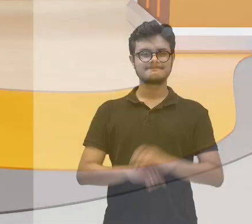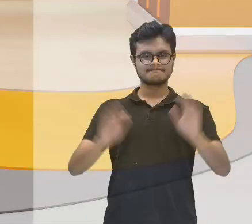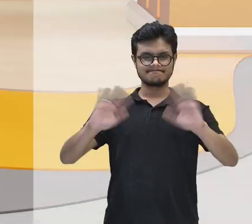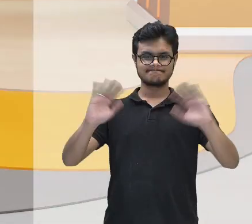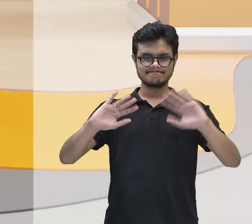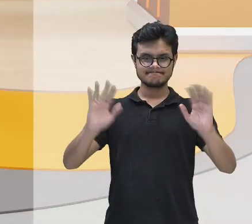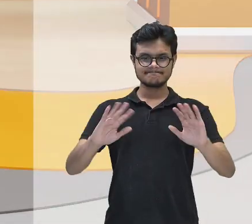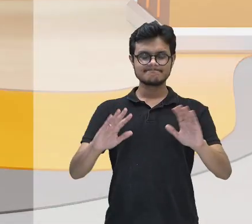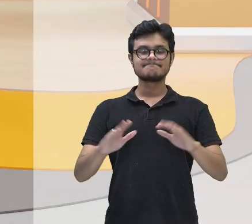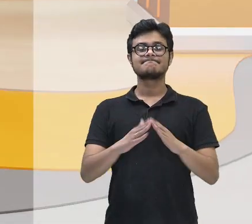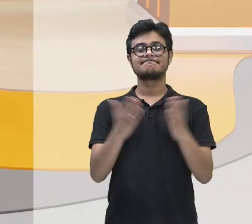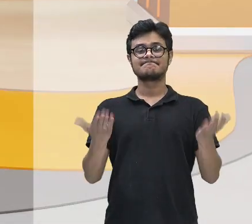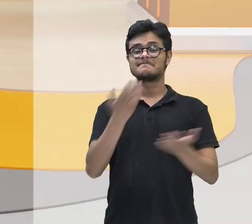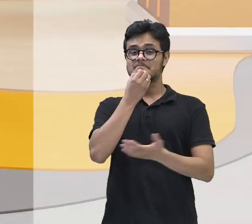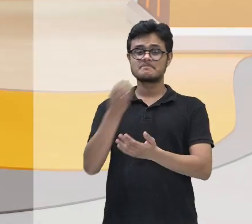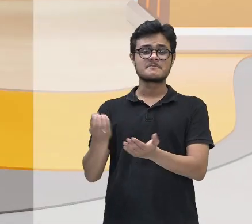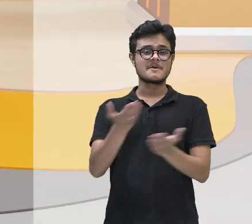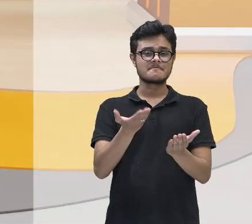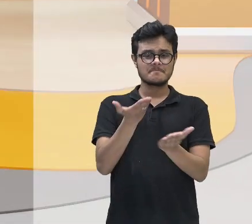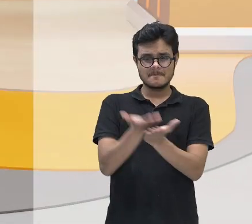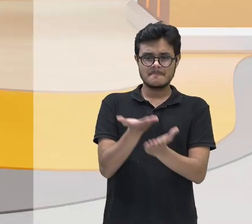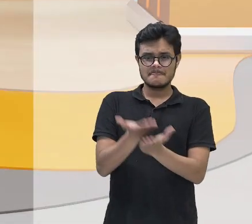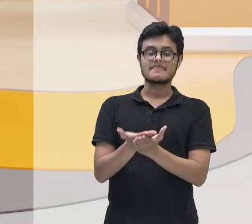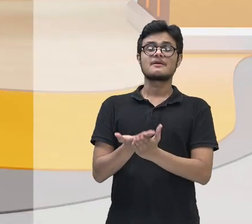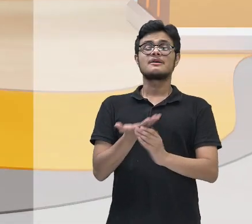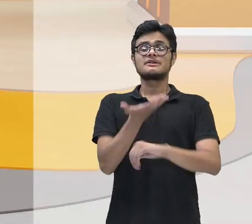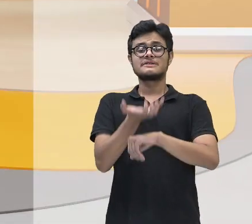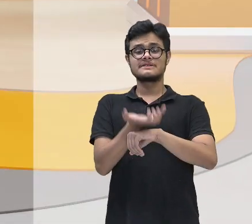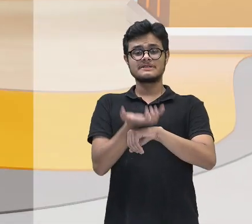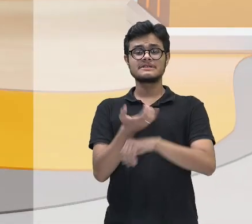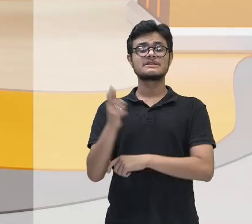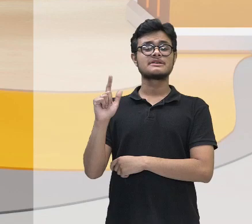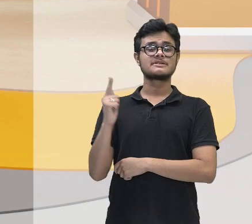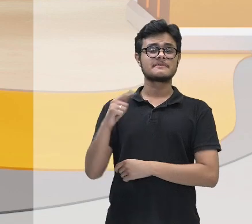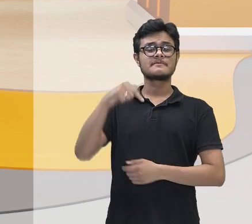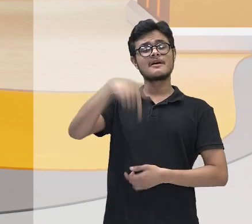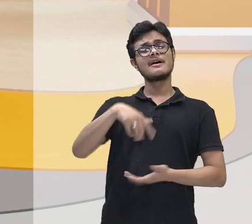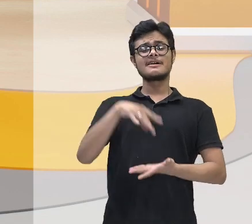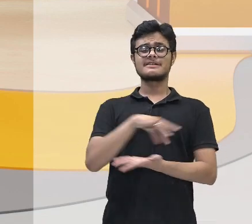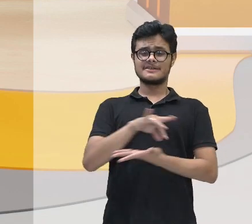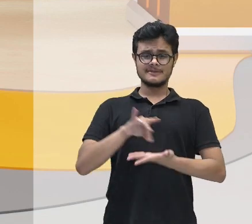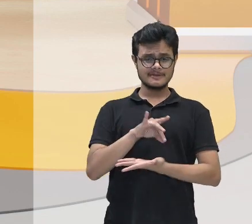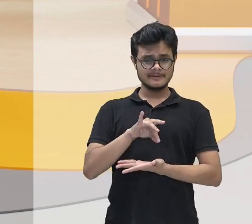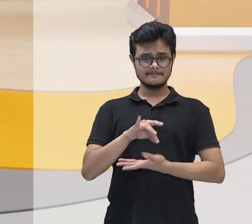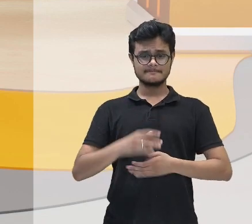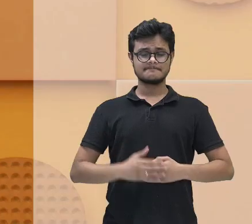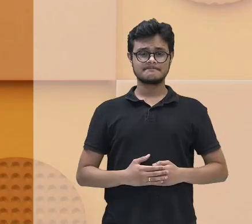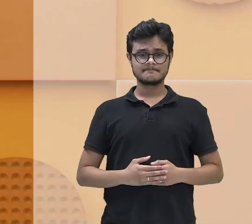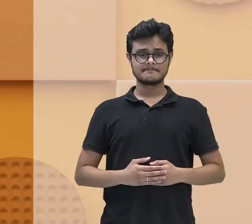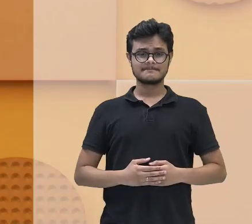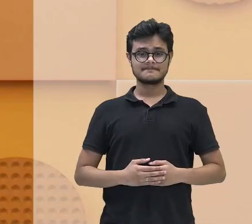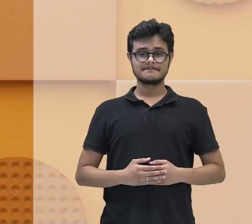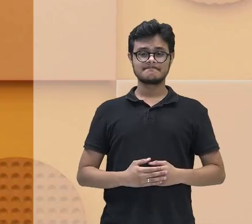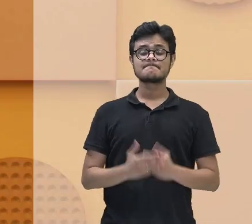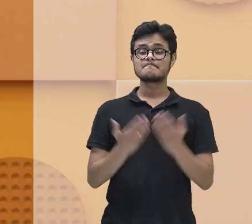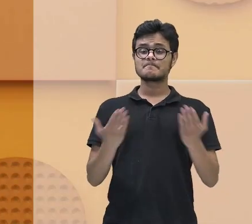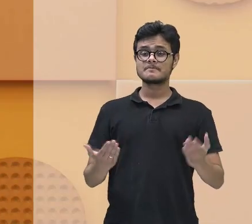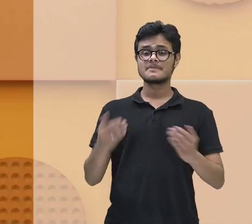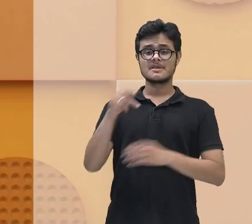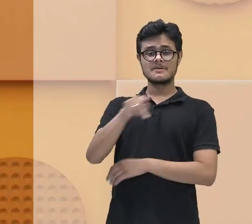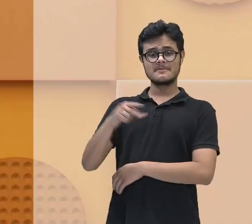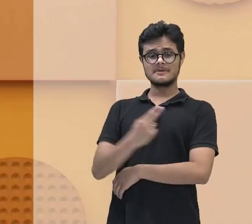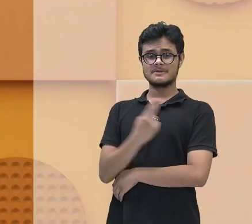Olá alunos sejam bem-vindos Às nossas aulas aqui do centro de mídias de Educação do Amazonas eu sou a